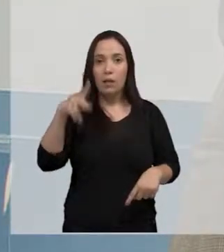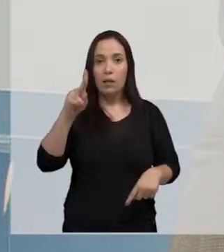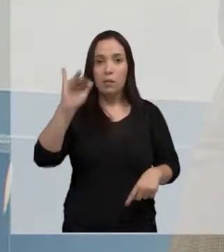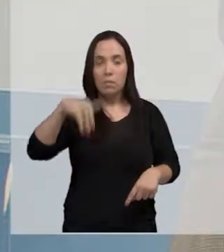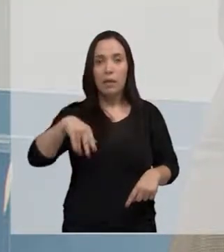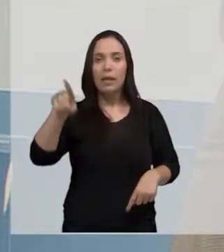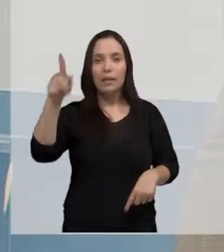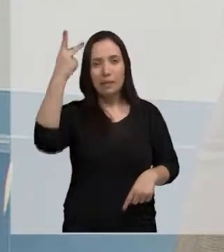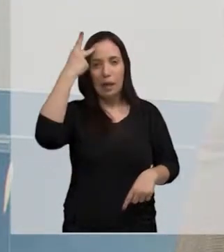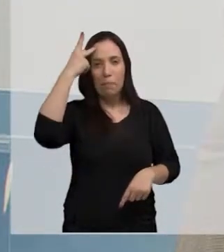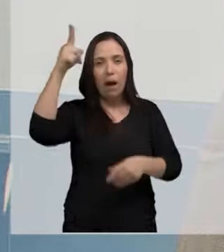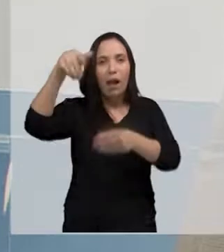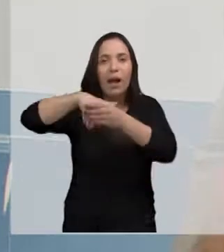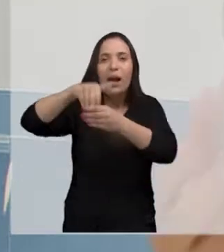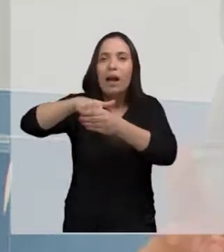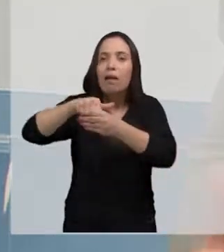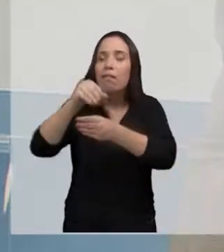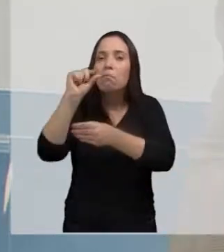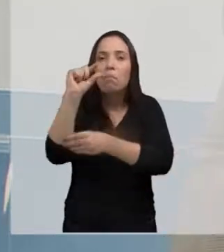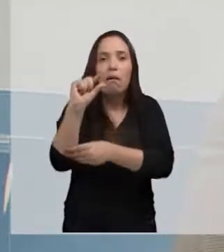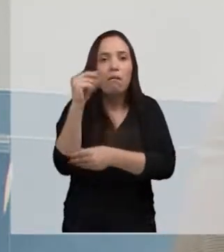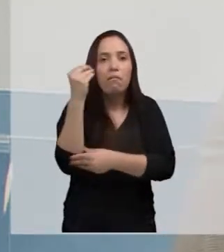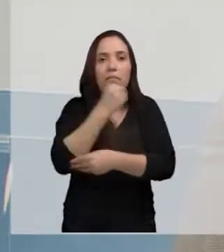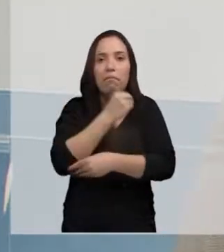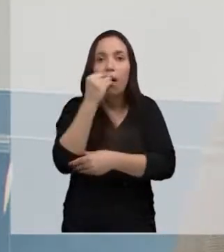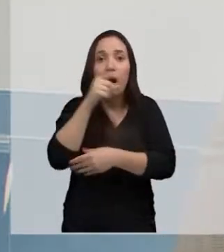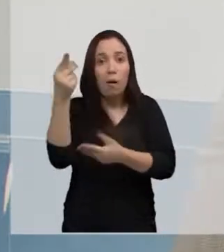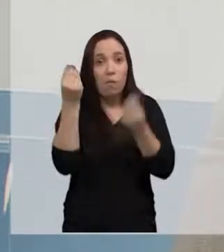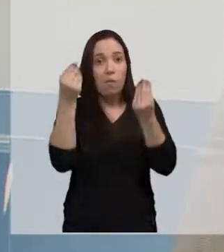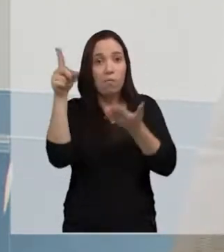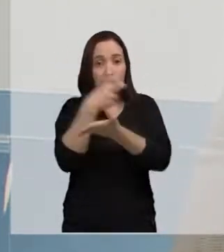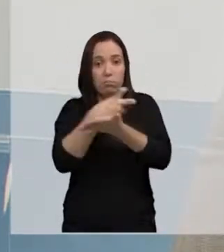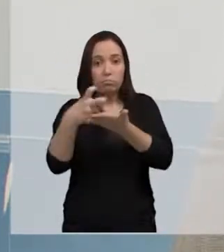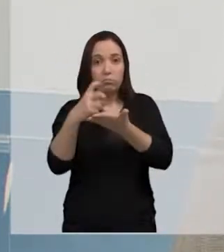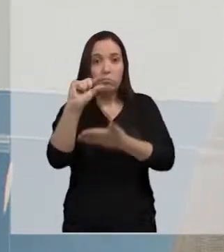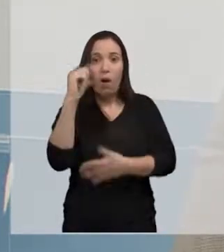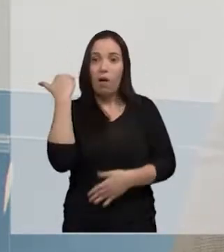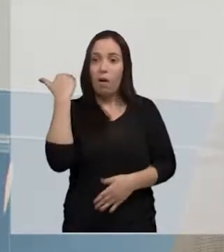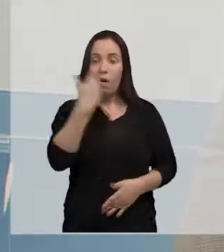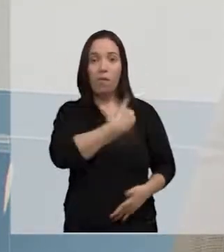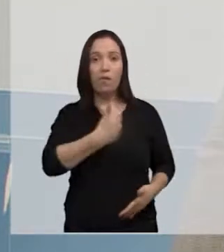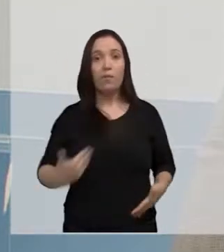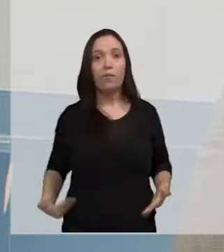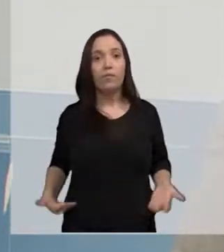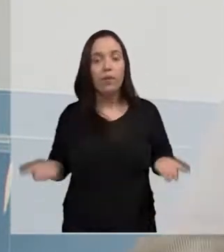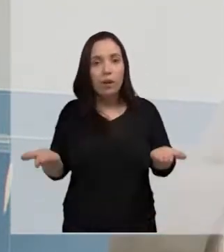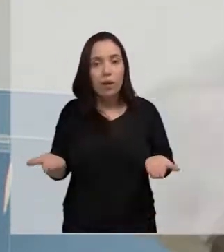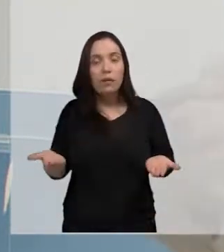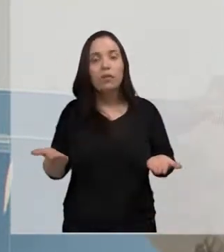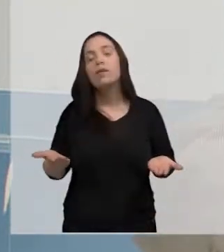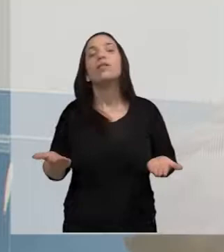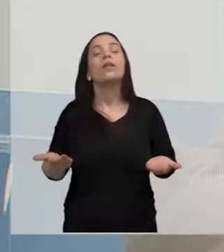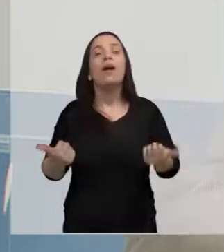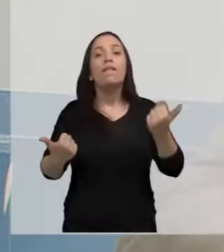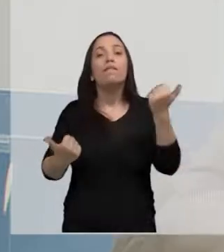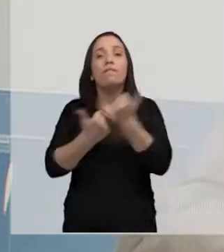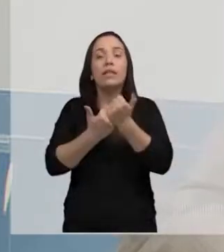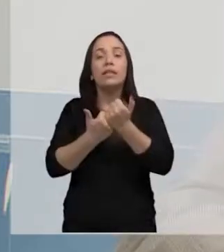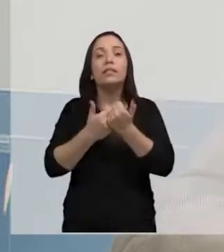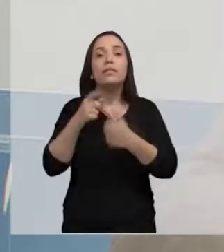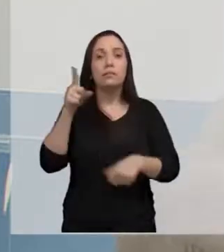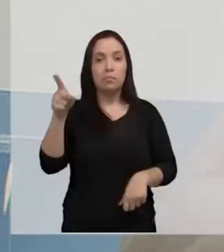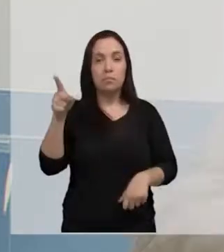candidato a governador por São Paulo, ex-governador de São Paulo, tinha acabado de sair da cadeira, não ganhou São Paulo. E o vice do